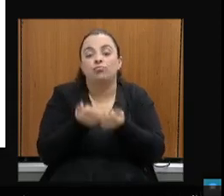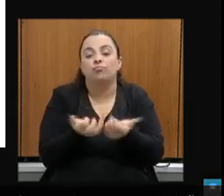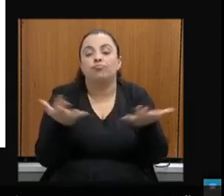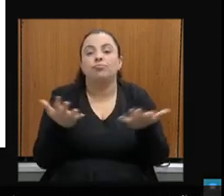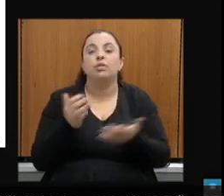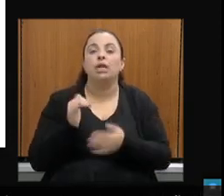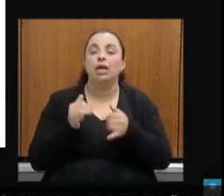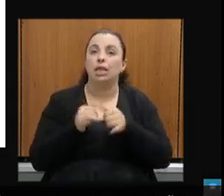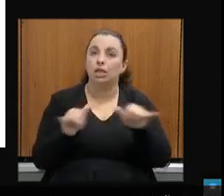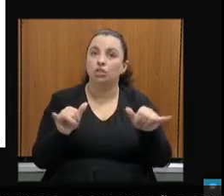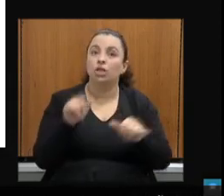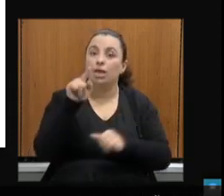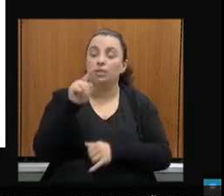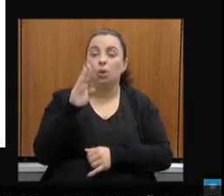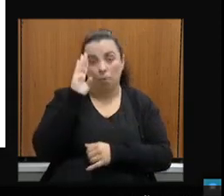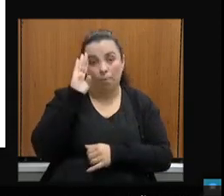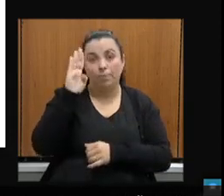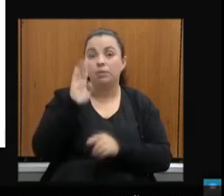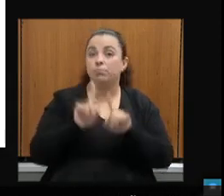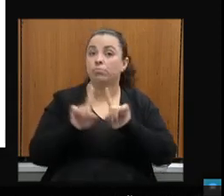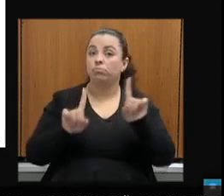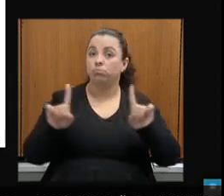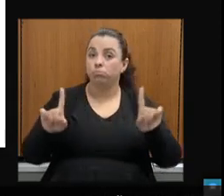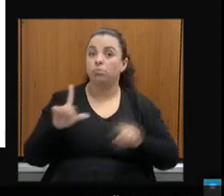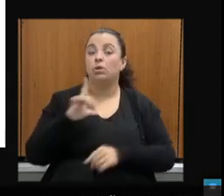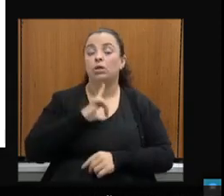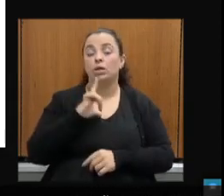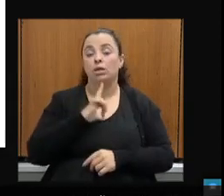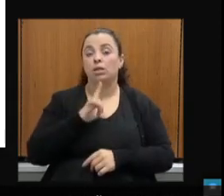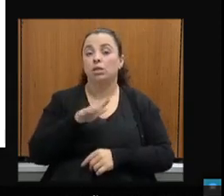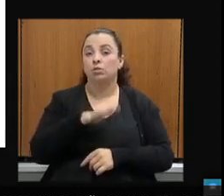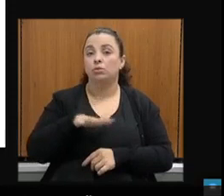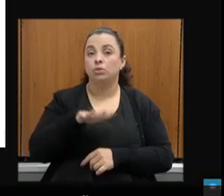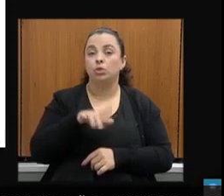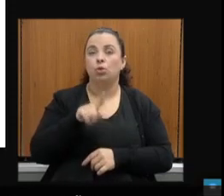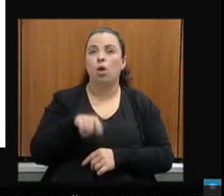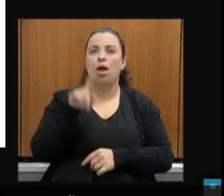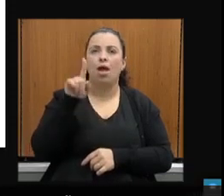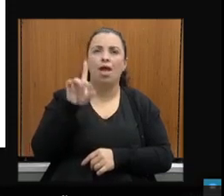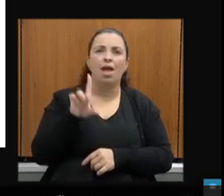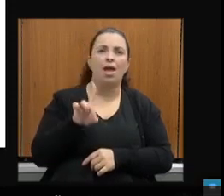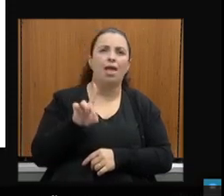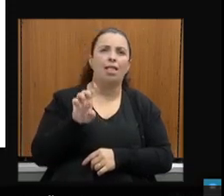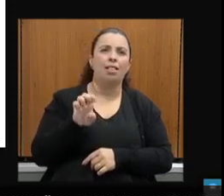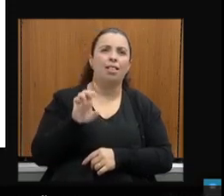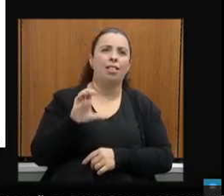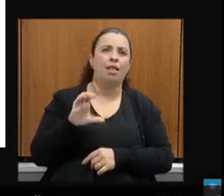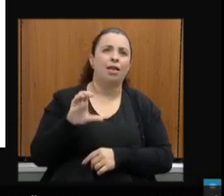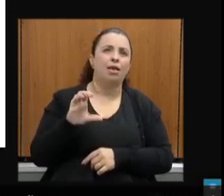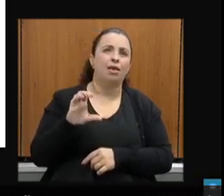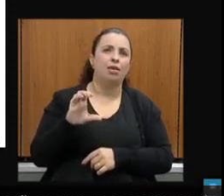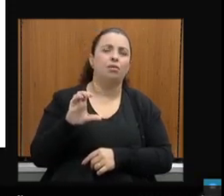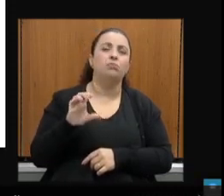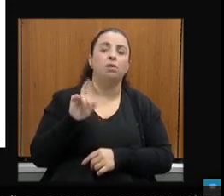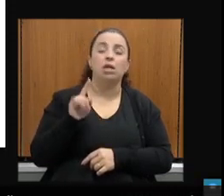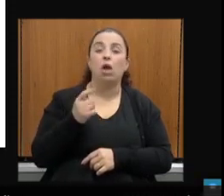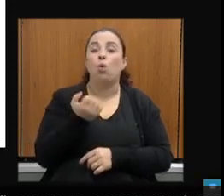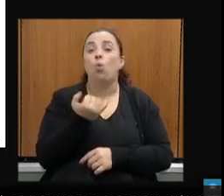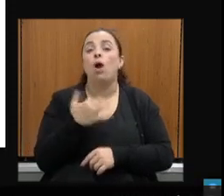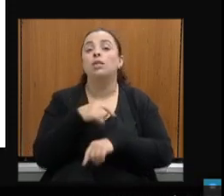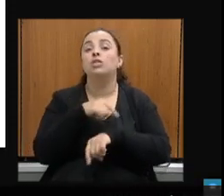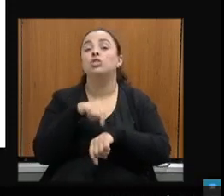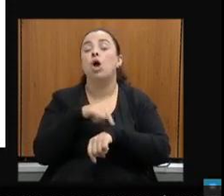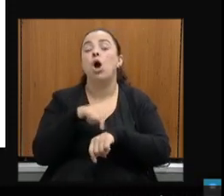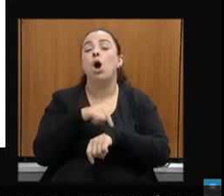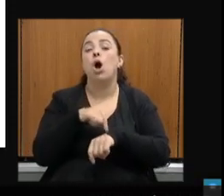aqui é o principal indicador que nós é que nós temos no setor deck tem o número de horas né que o